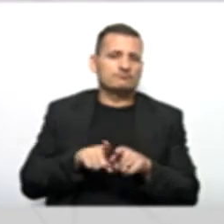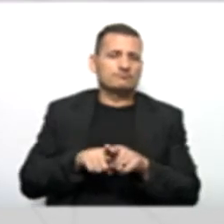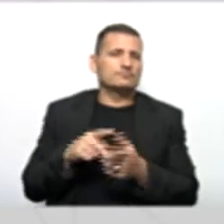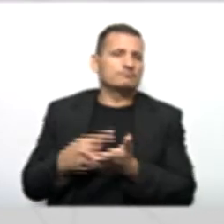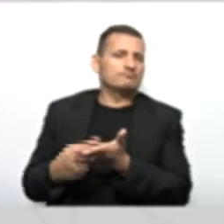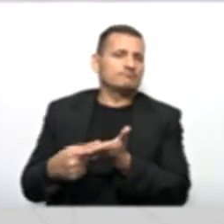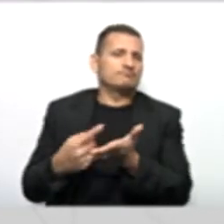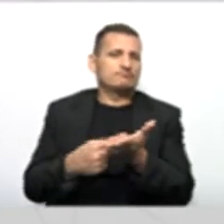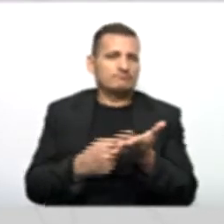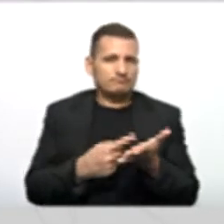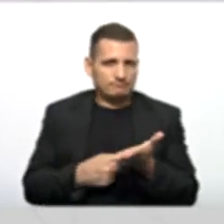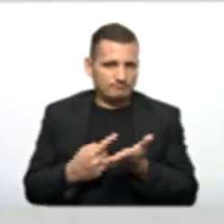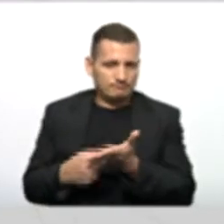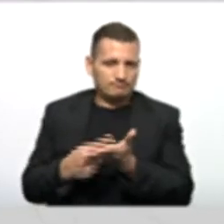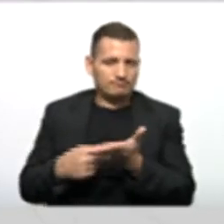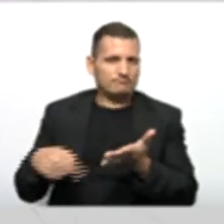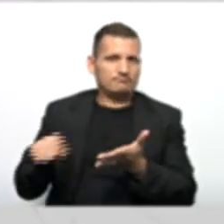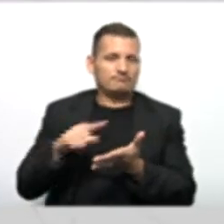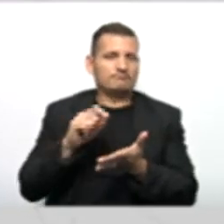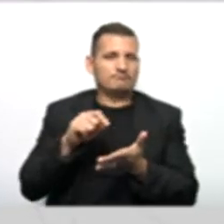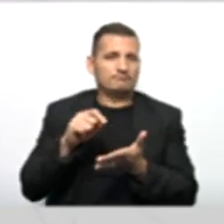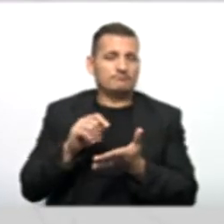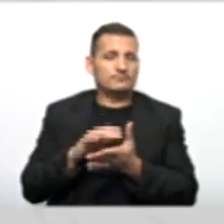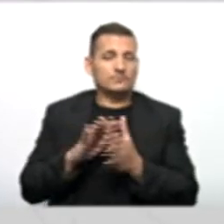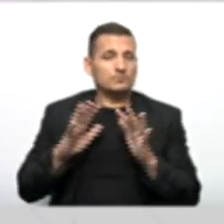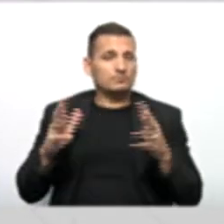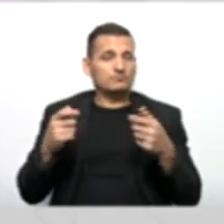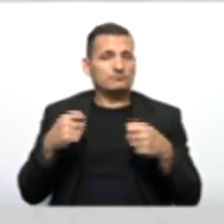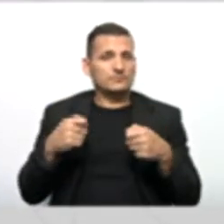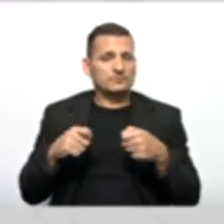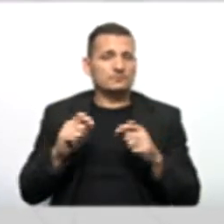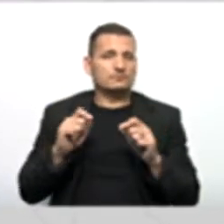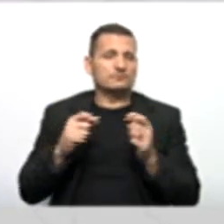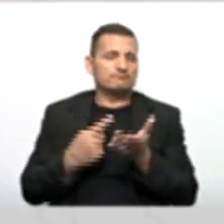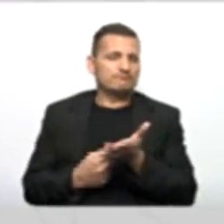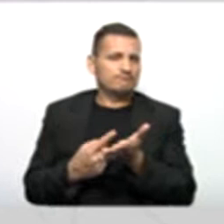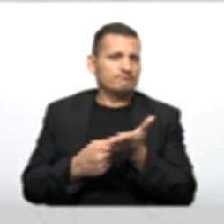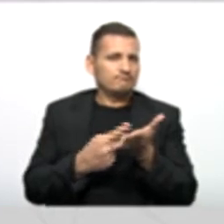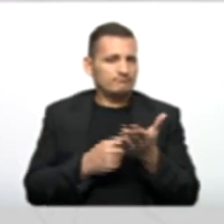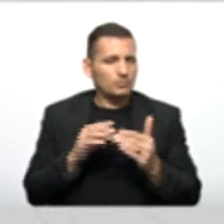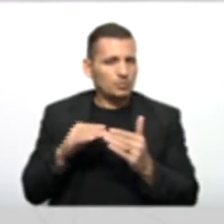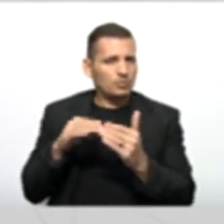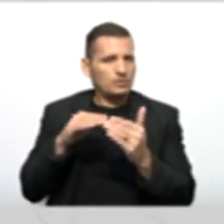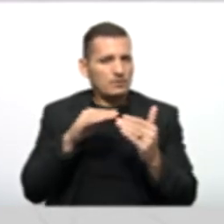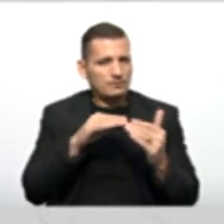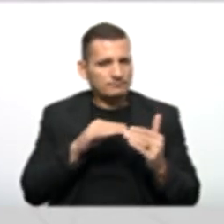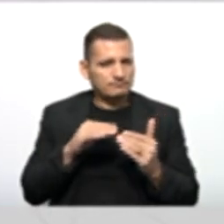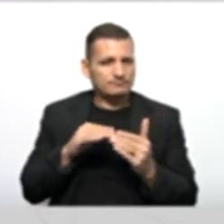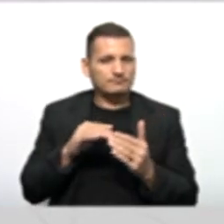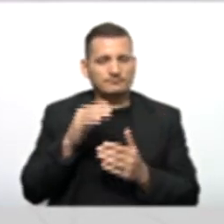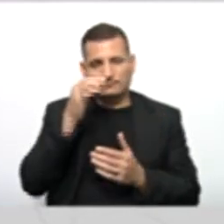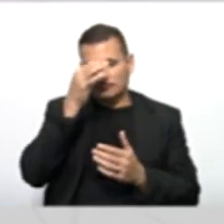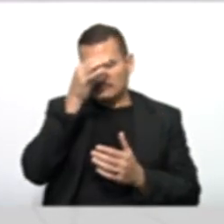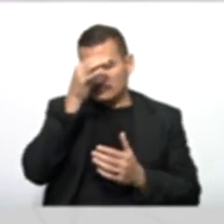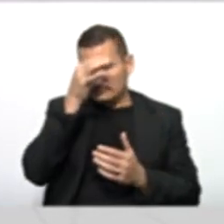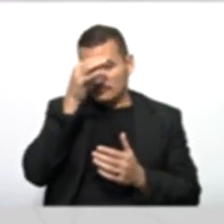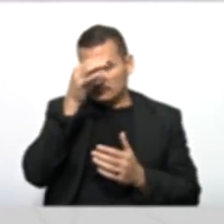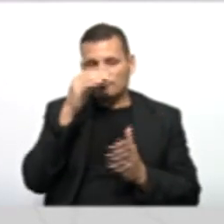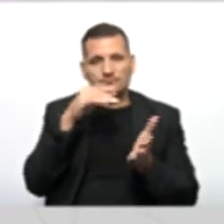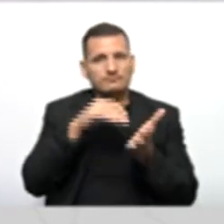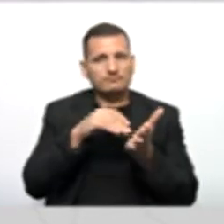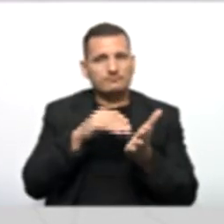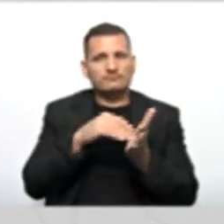relação aos fatores de sucesso do projeto. Todo mundo tem que acordar com as atividades que devem ser feitas. Falta de um